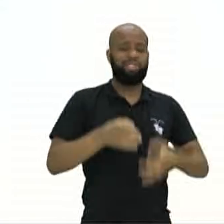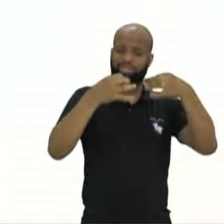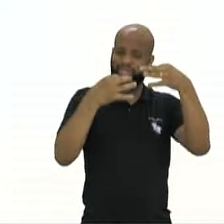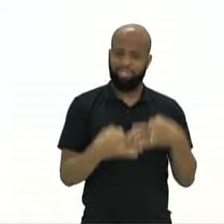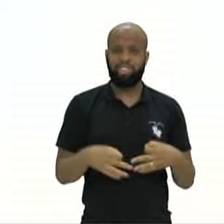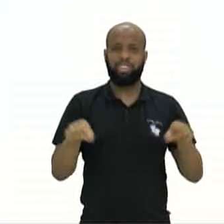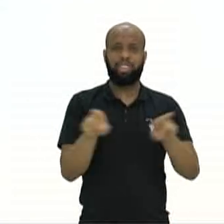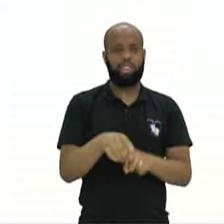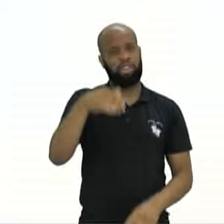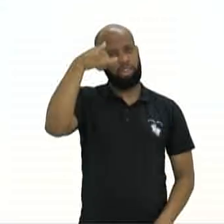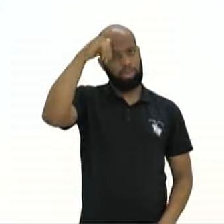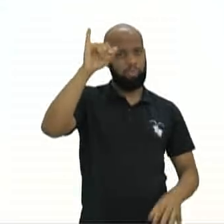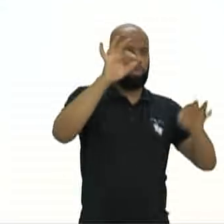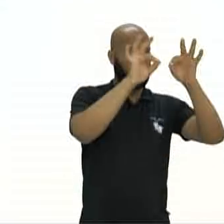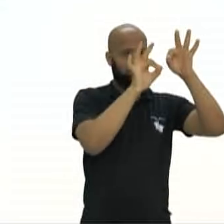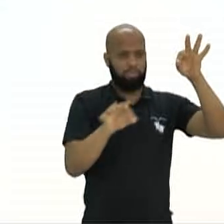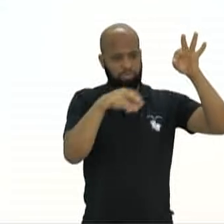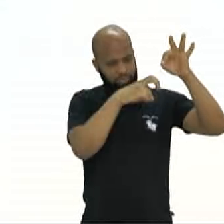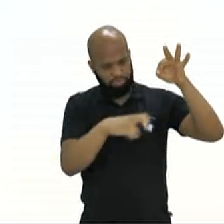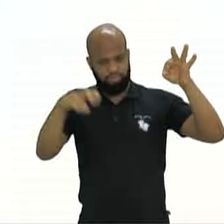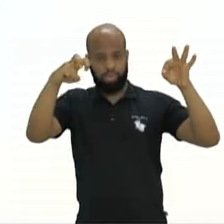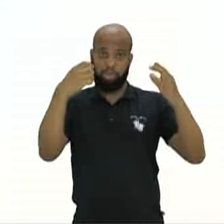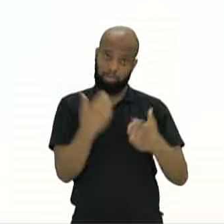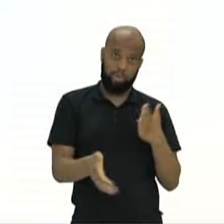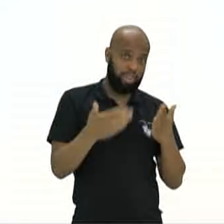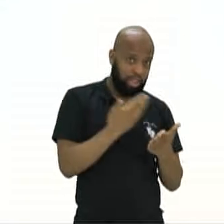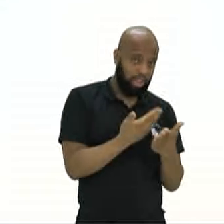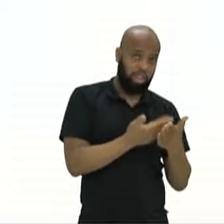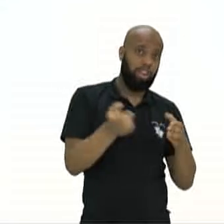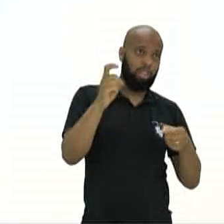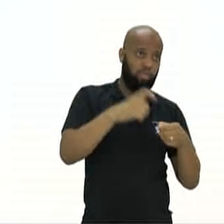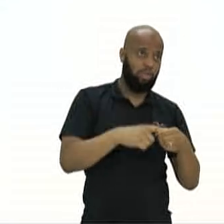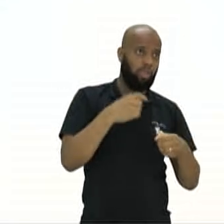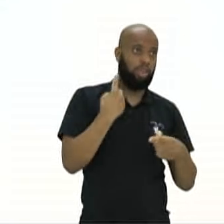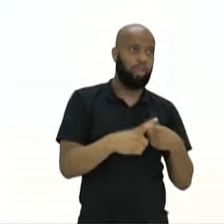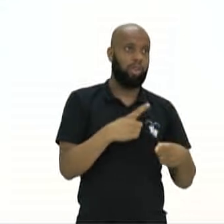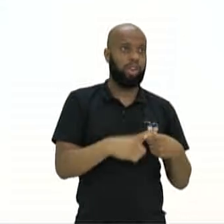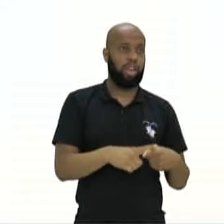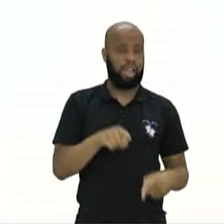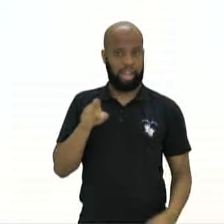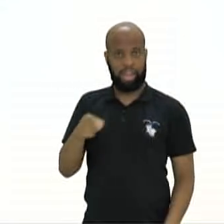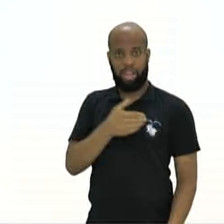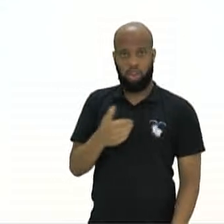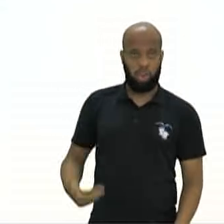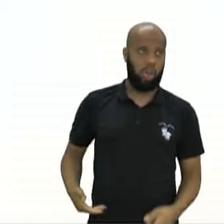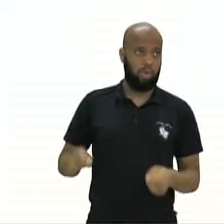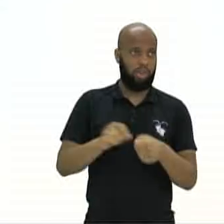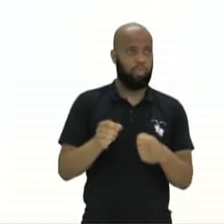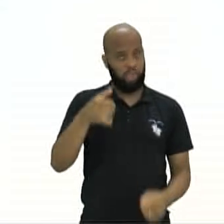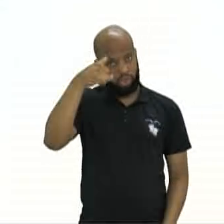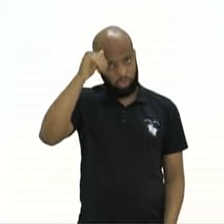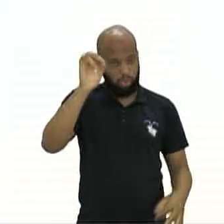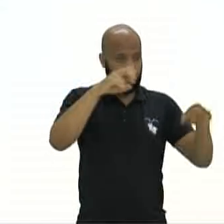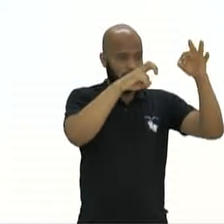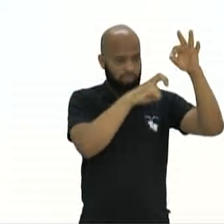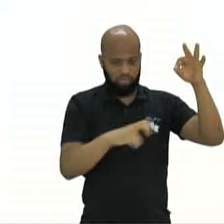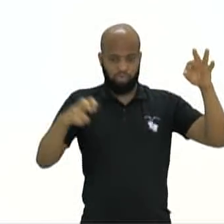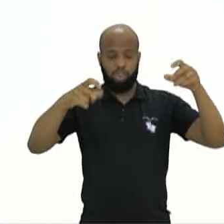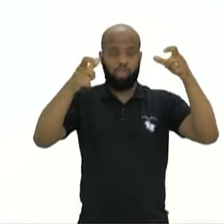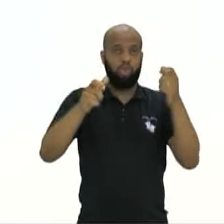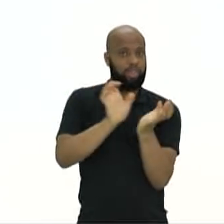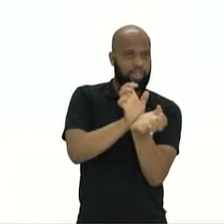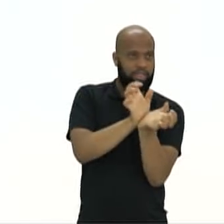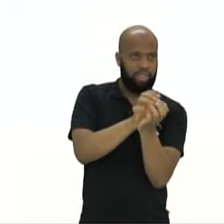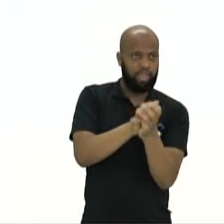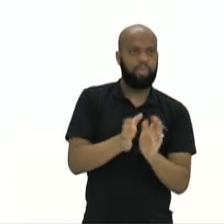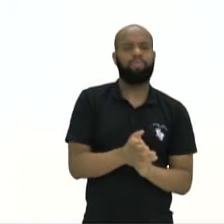voar. Perdeu essa aula? Volta lá. O Maurício Nassau fez boi voar em Recife.